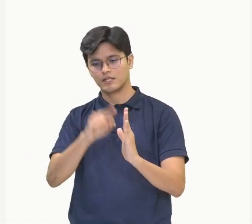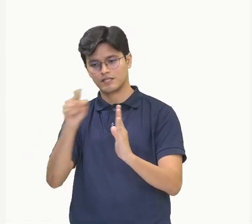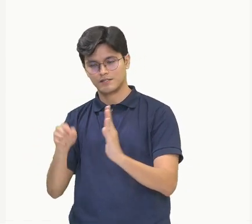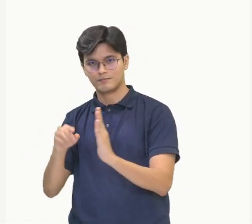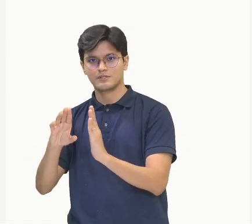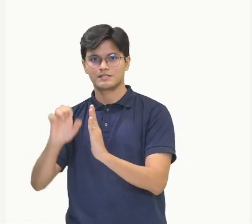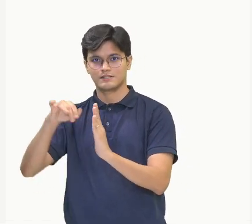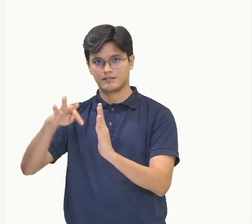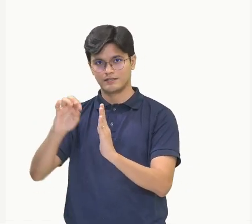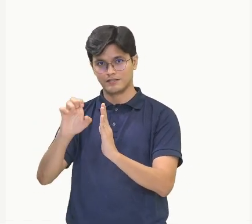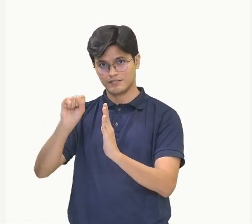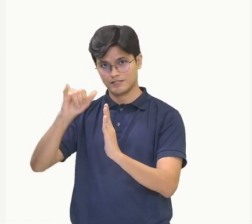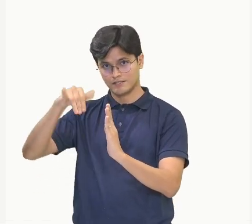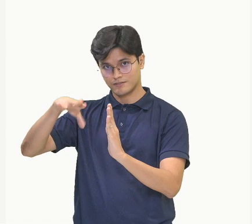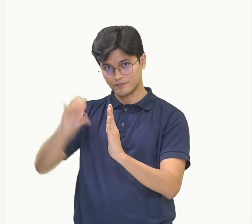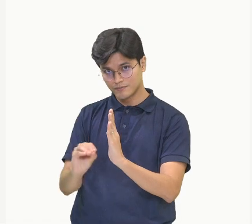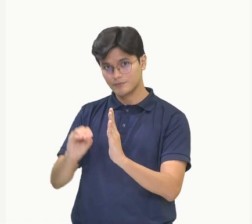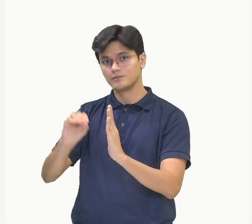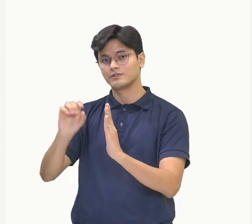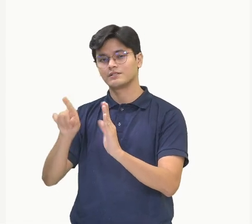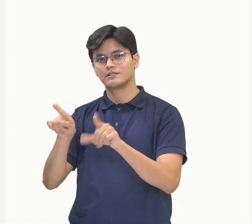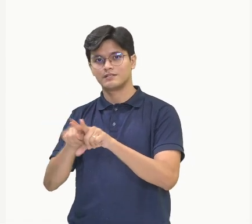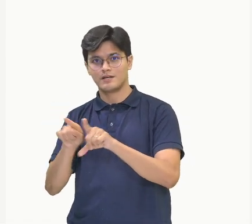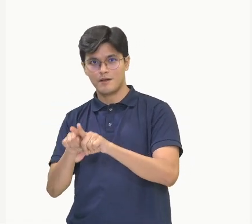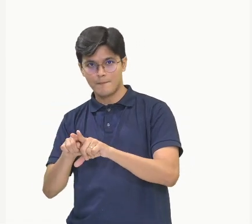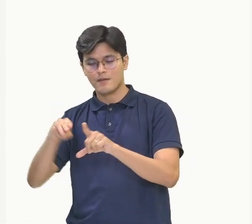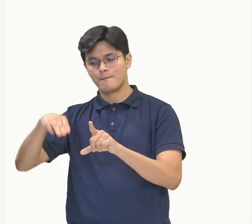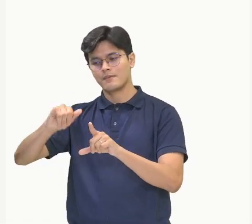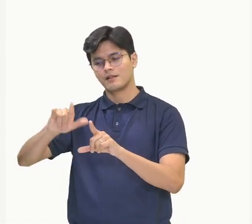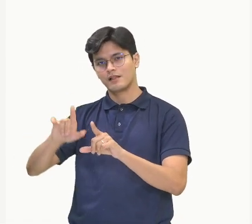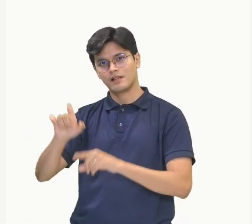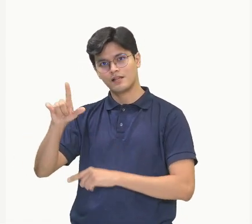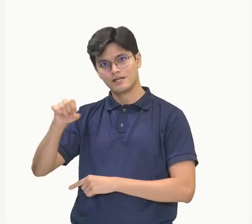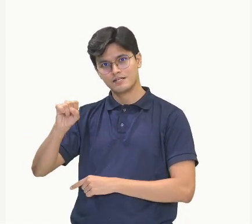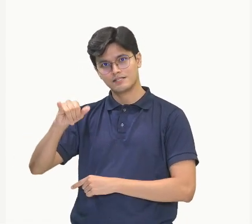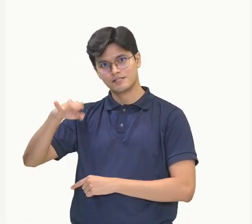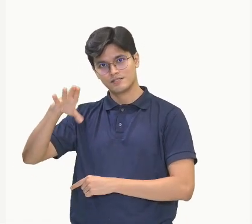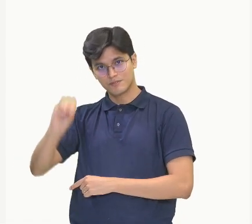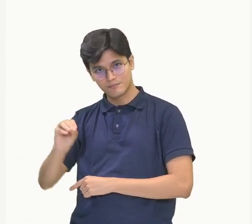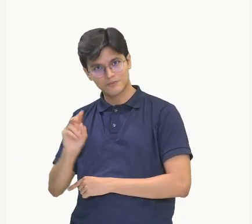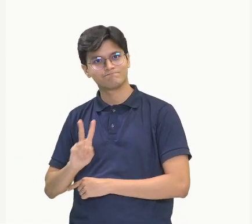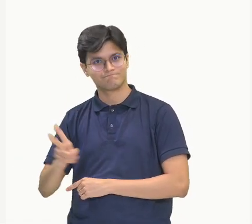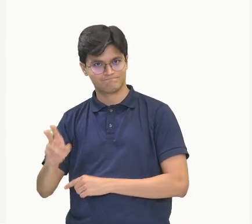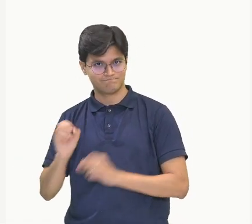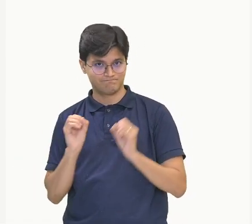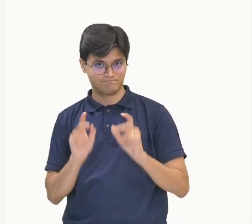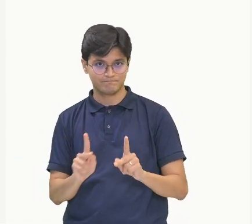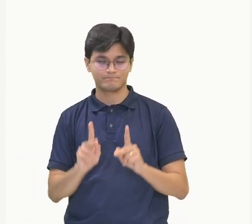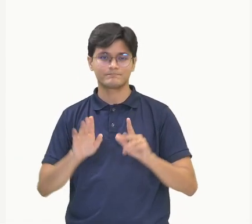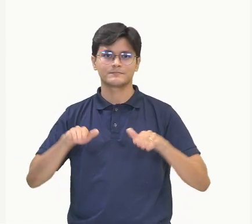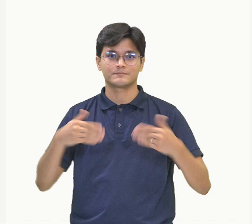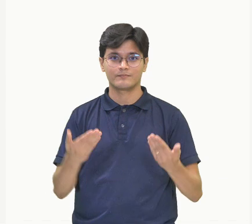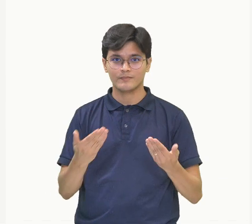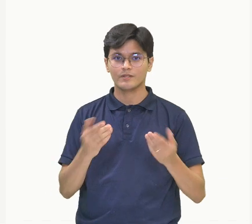depois milésimo, décimo de milésimo e assim sucessivamente. Beleza? Então,